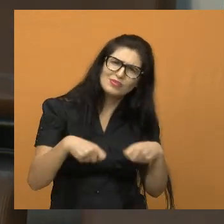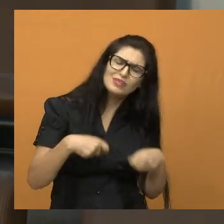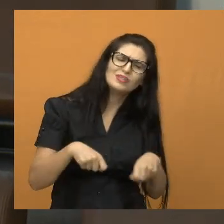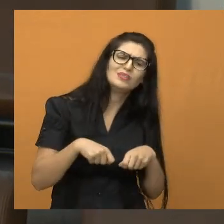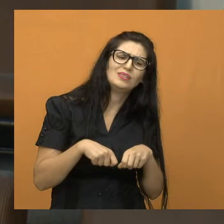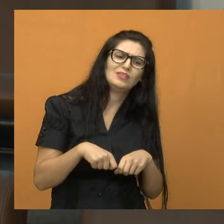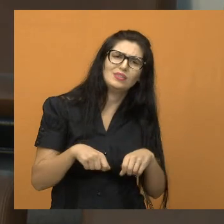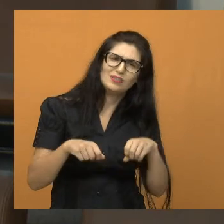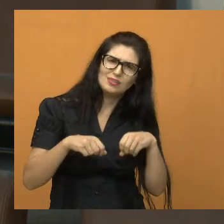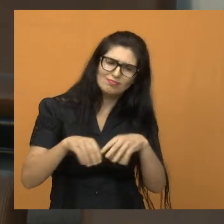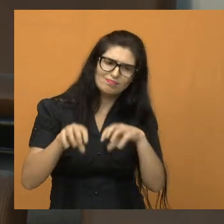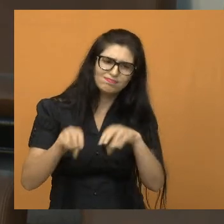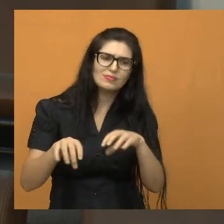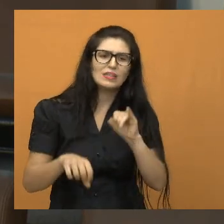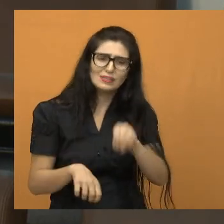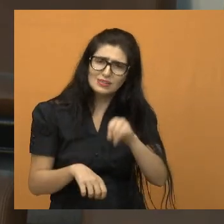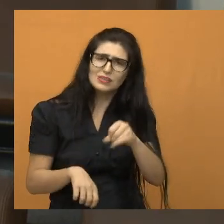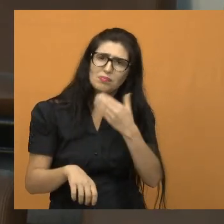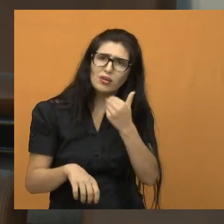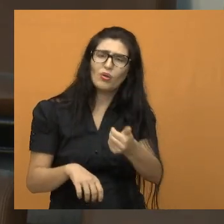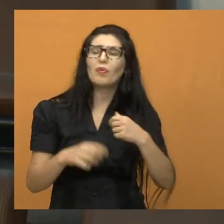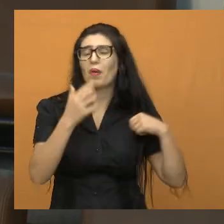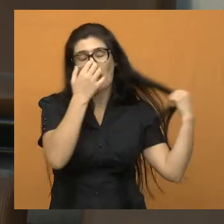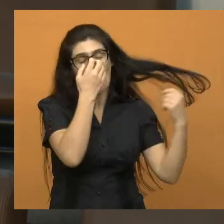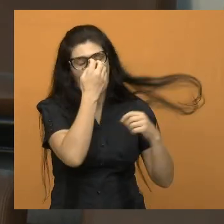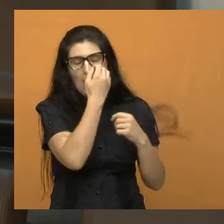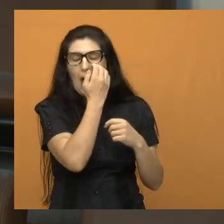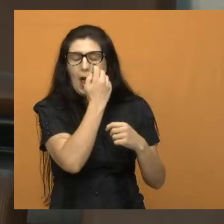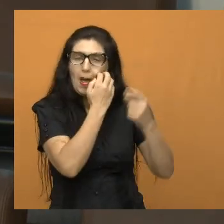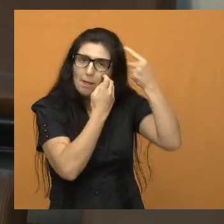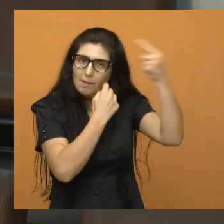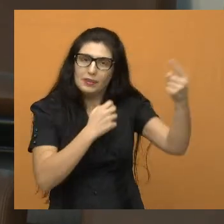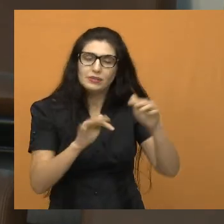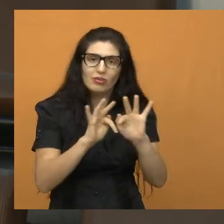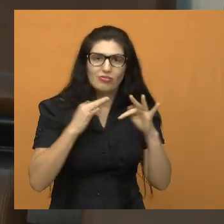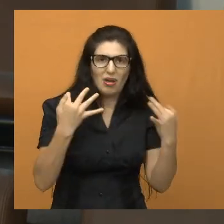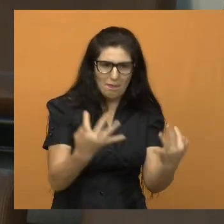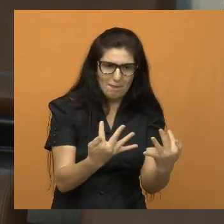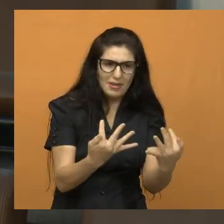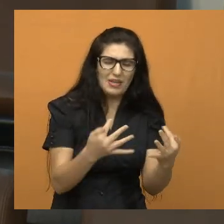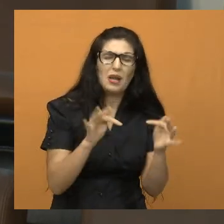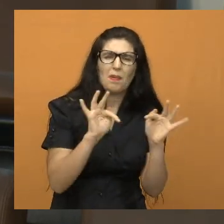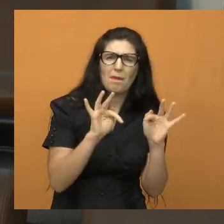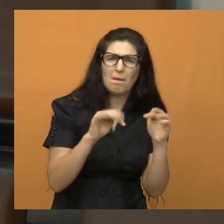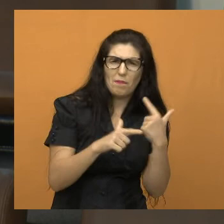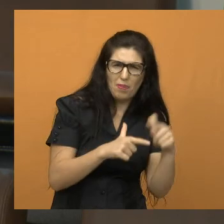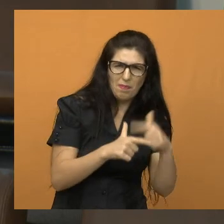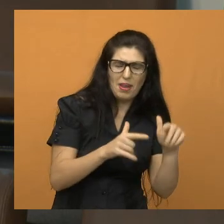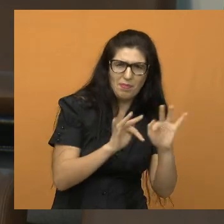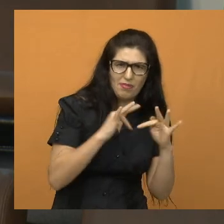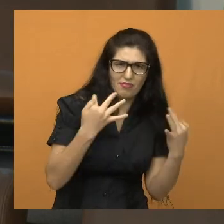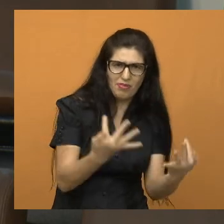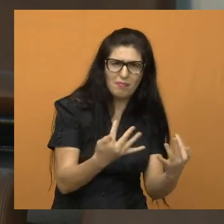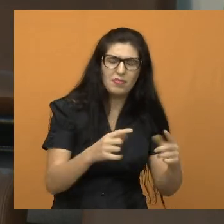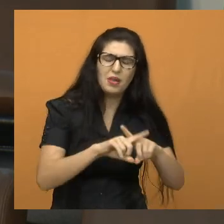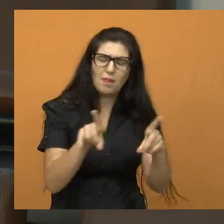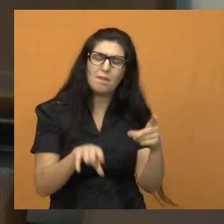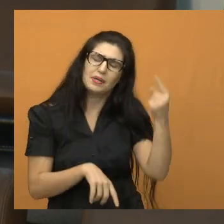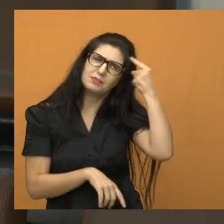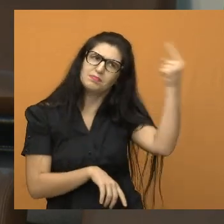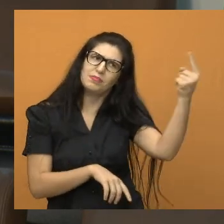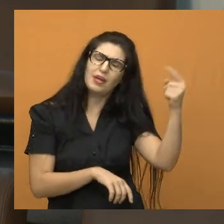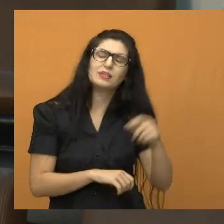realmente a gente passa uma crise de família, famílias desestruturadas. Mas eu penso que ainda assim,